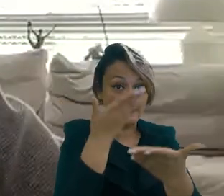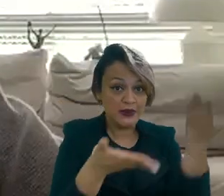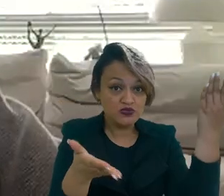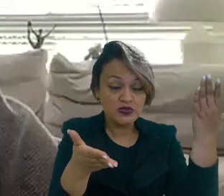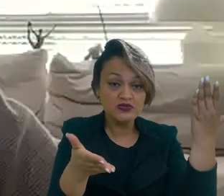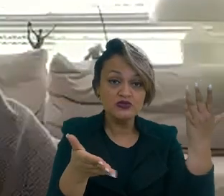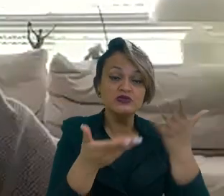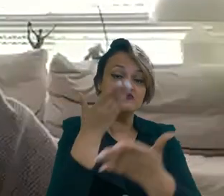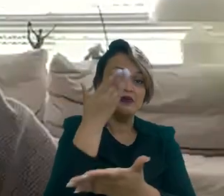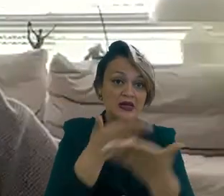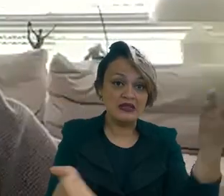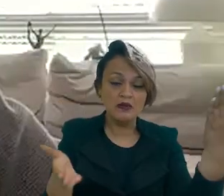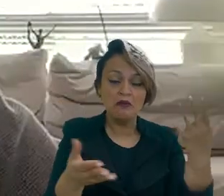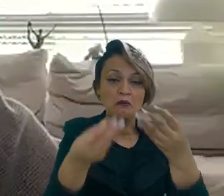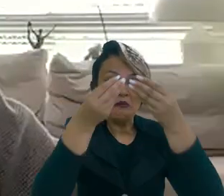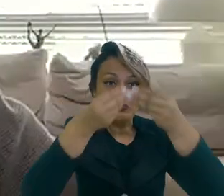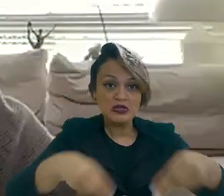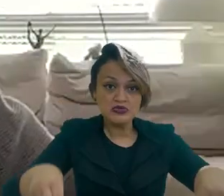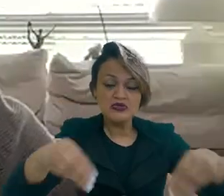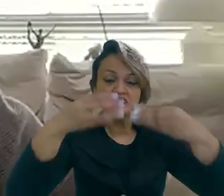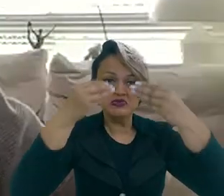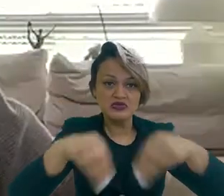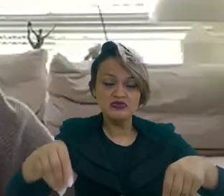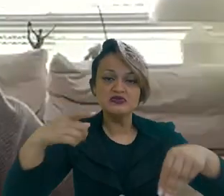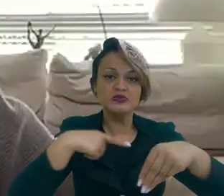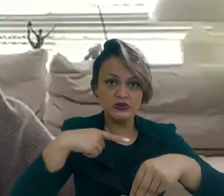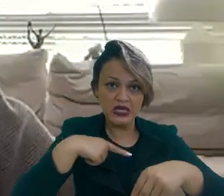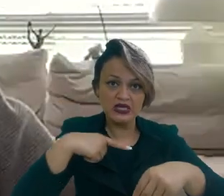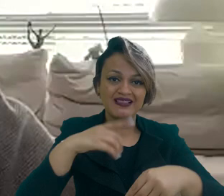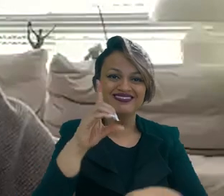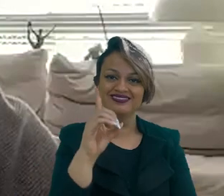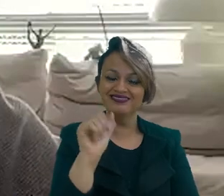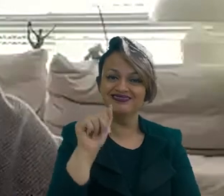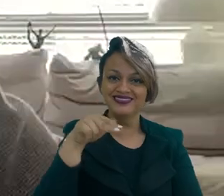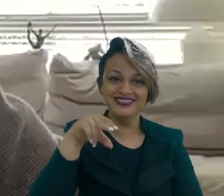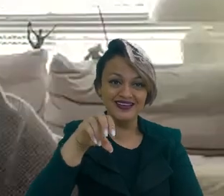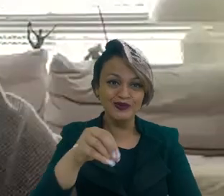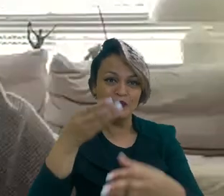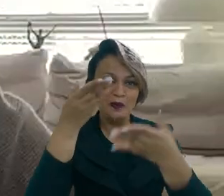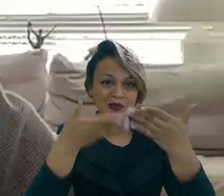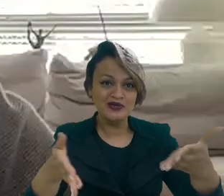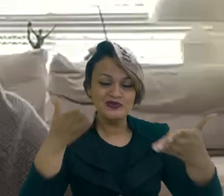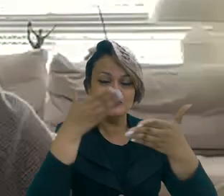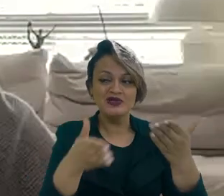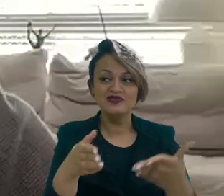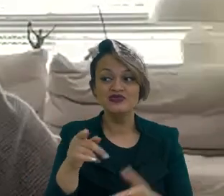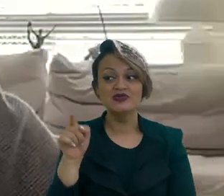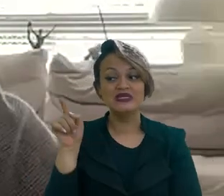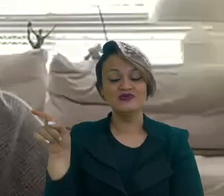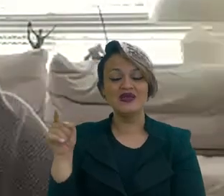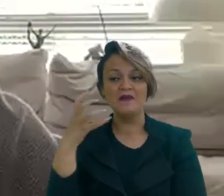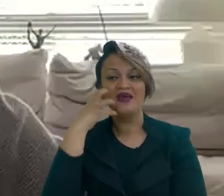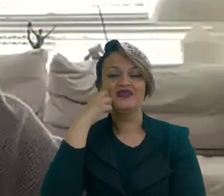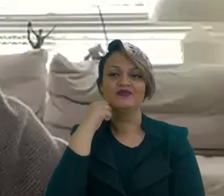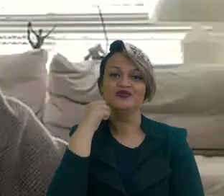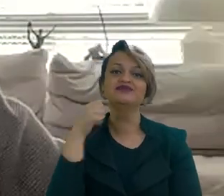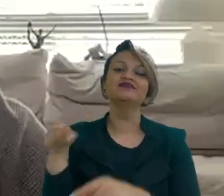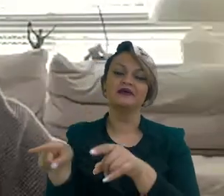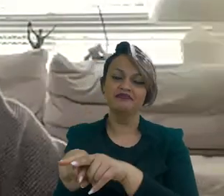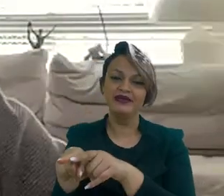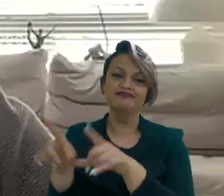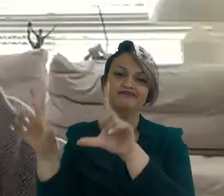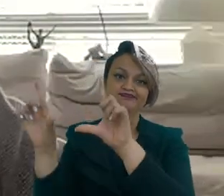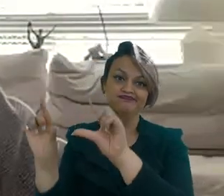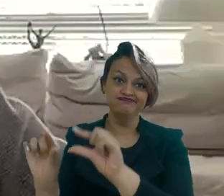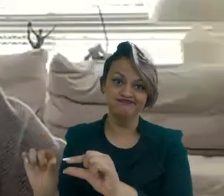que a pequena o dano é algo que diminui o dano é algo que transforma o seu patrimônio em algo